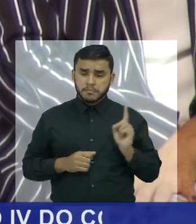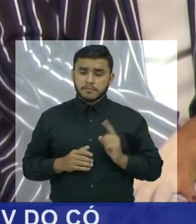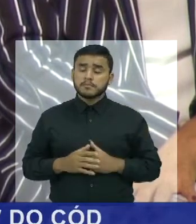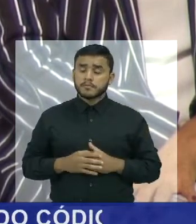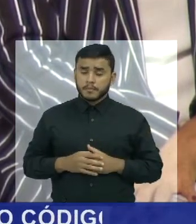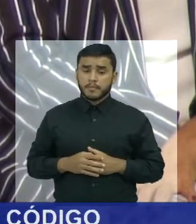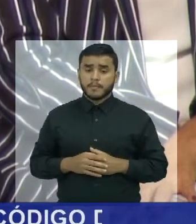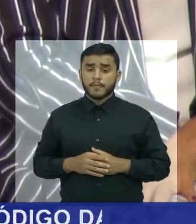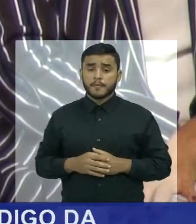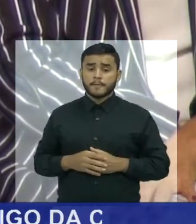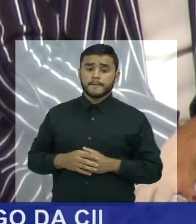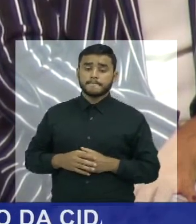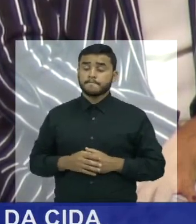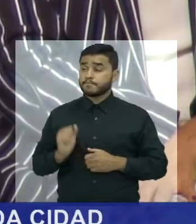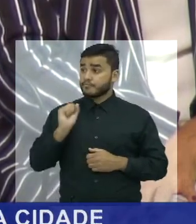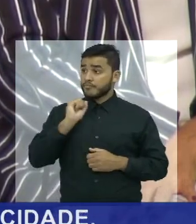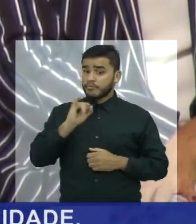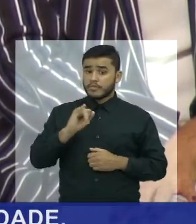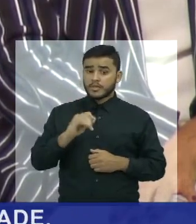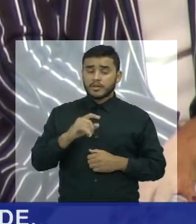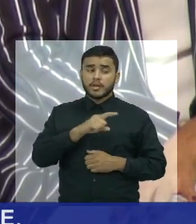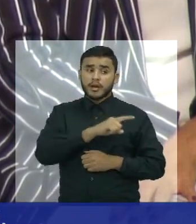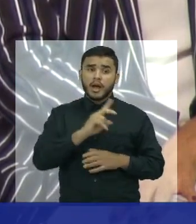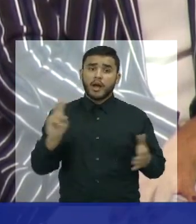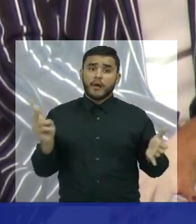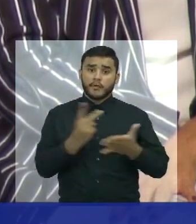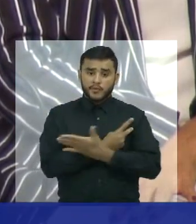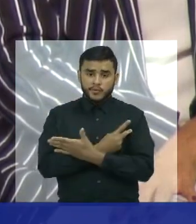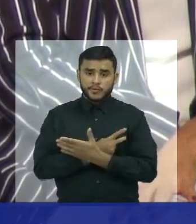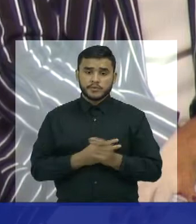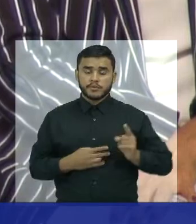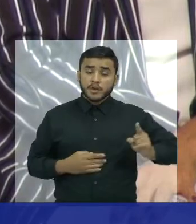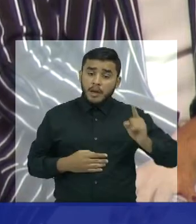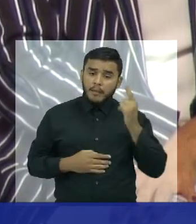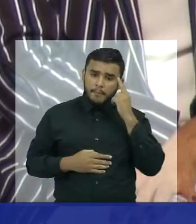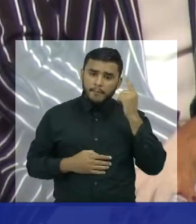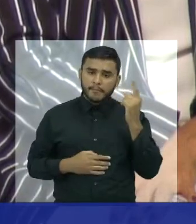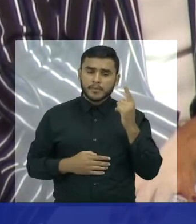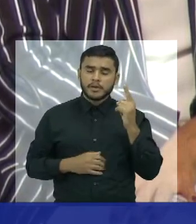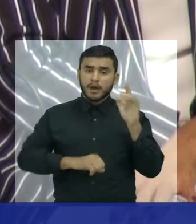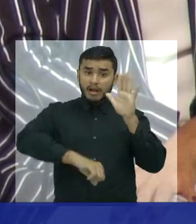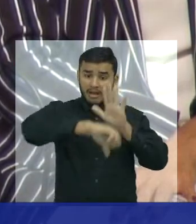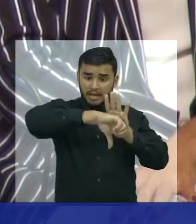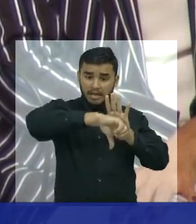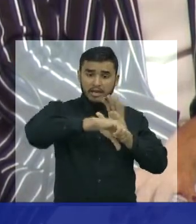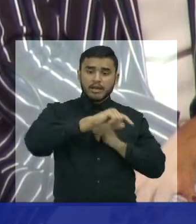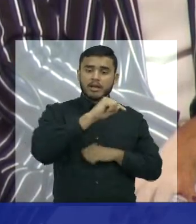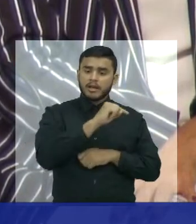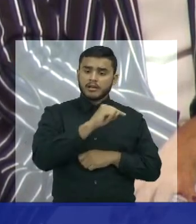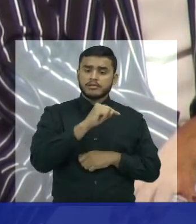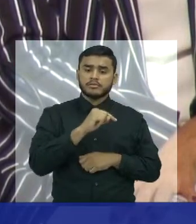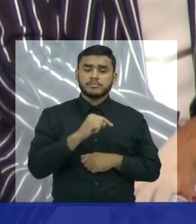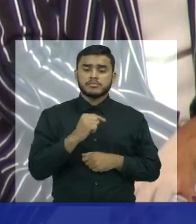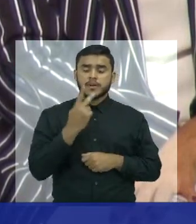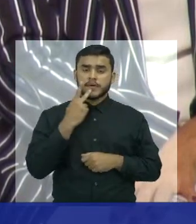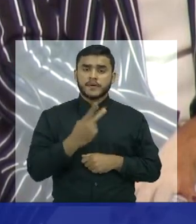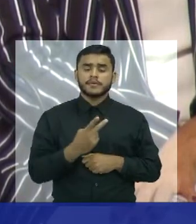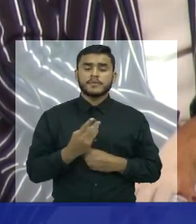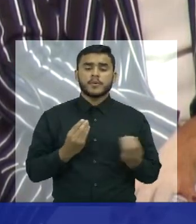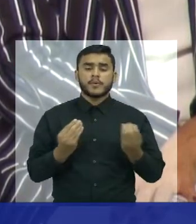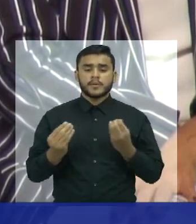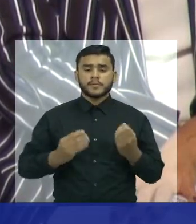cabíveis. Se for um caso extremo, que aquilo se configure também um crime e for um flagrante,